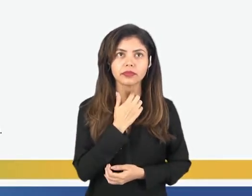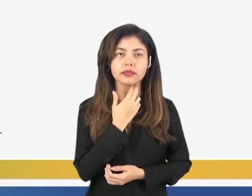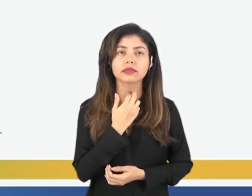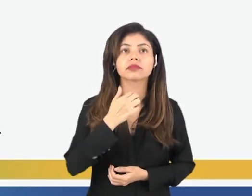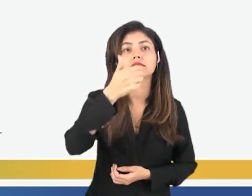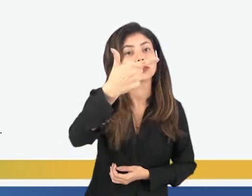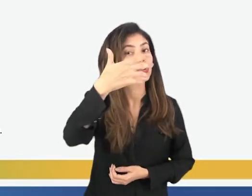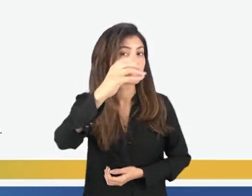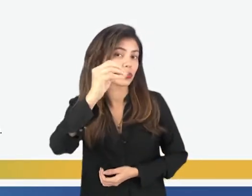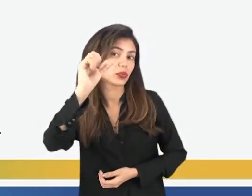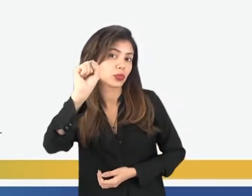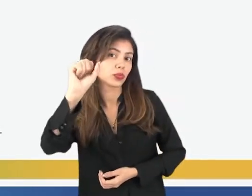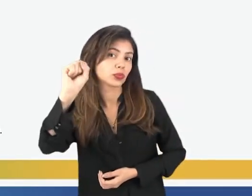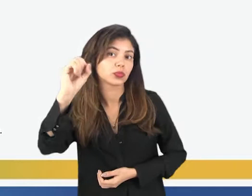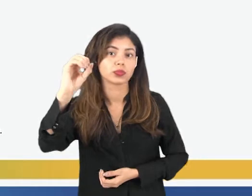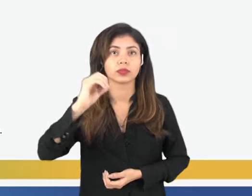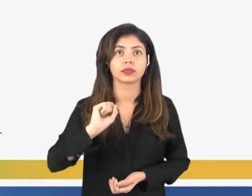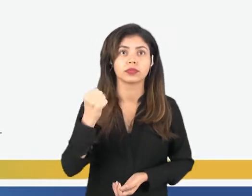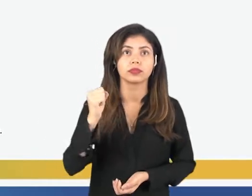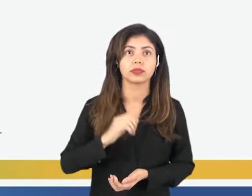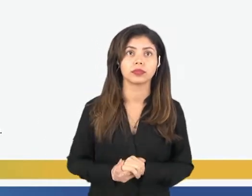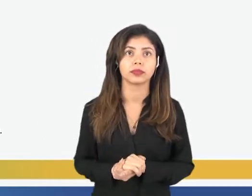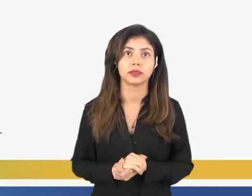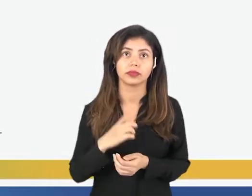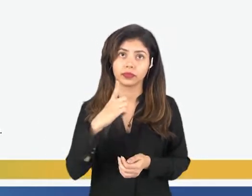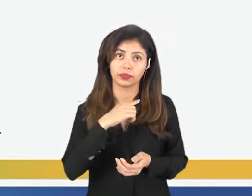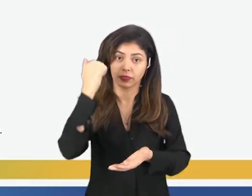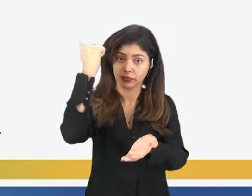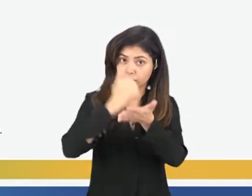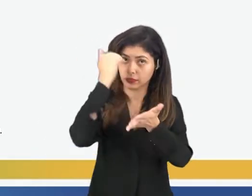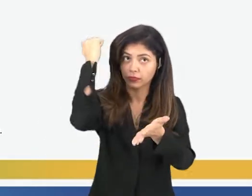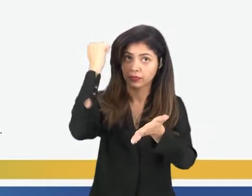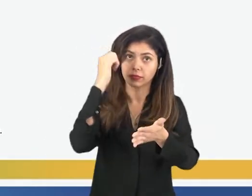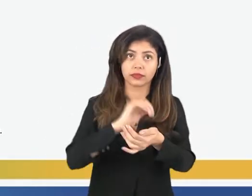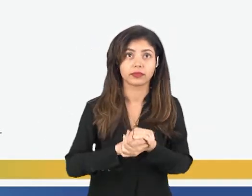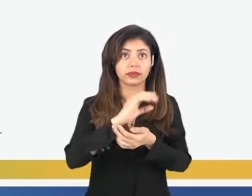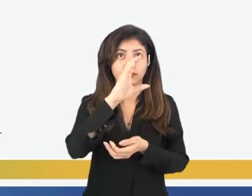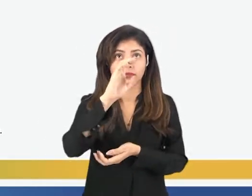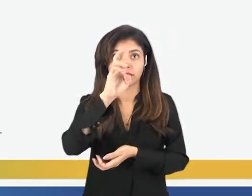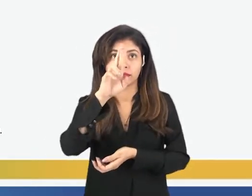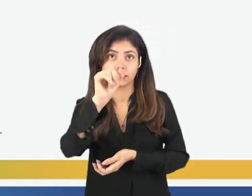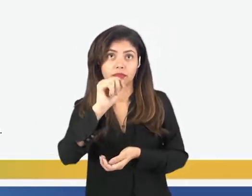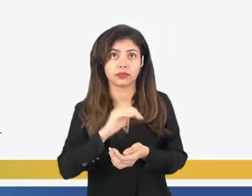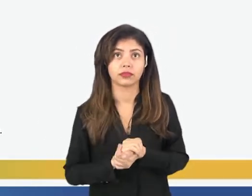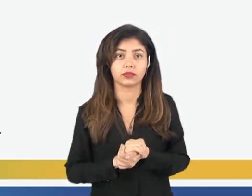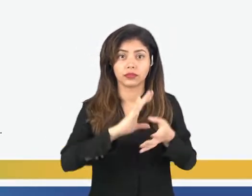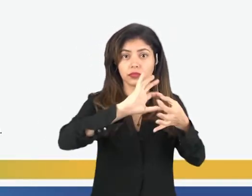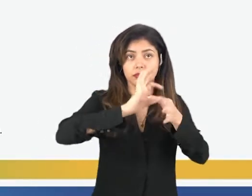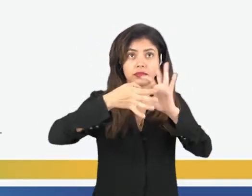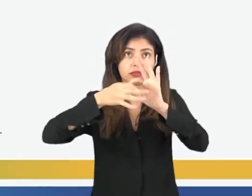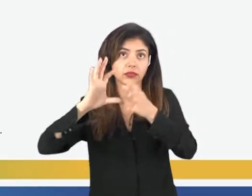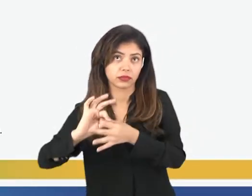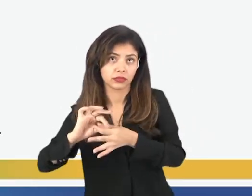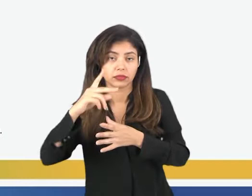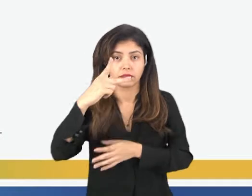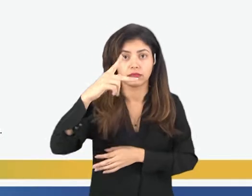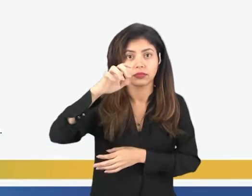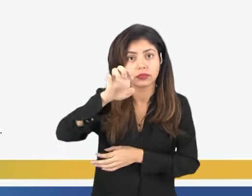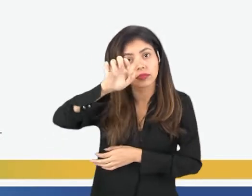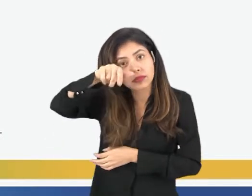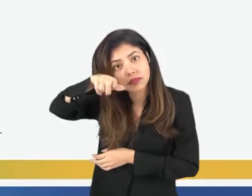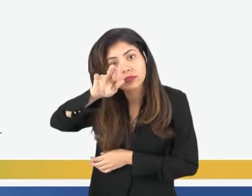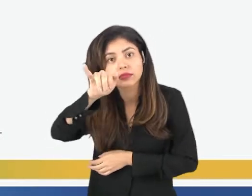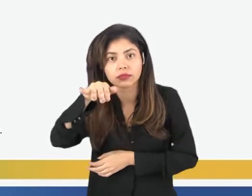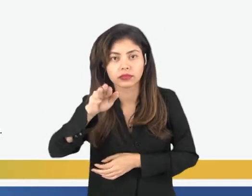Em 2008, o artista fez selos postais chamados Esportes para a Paz para as Olimpíadas de